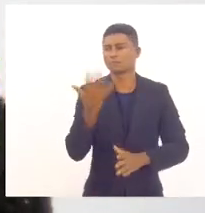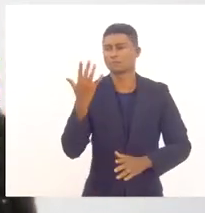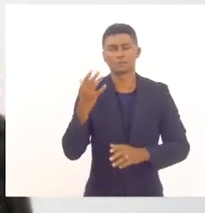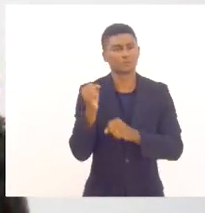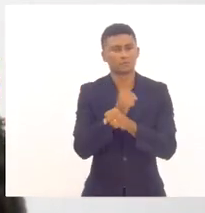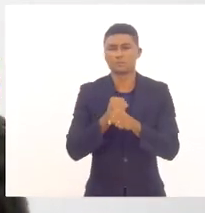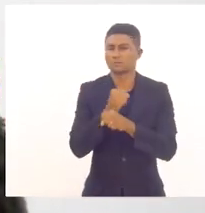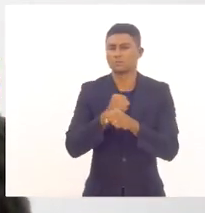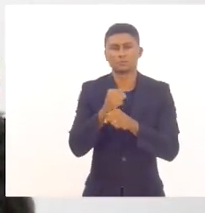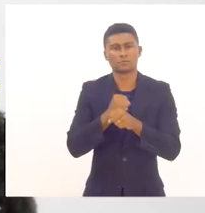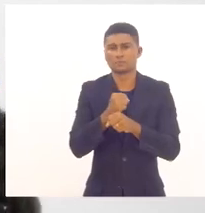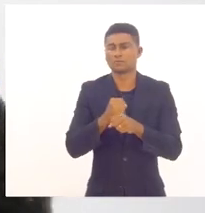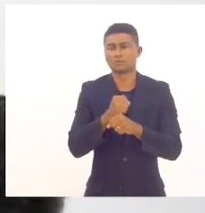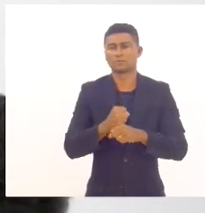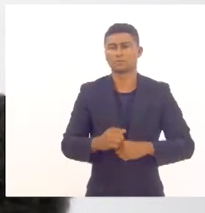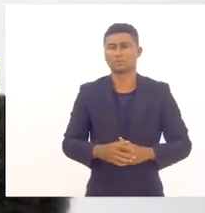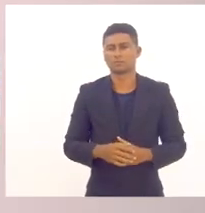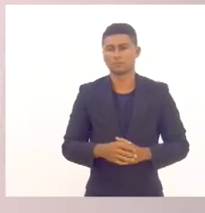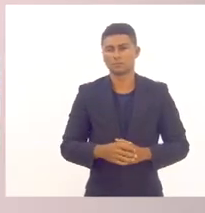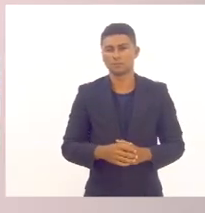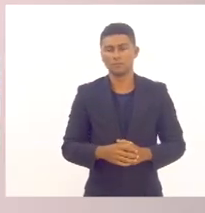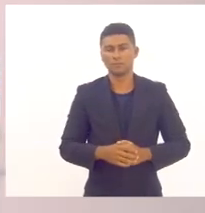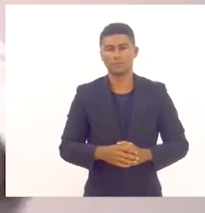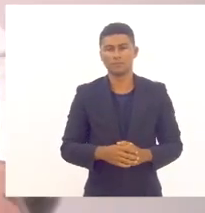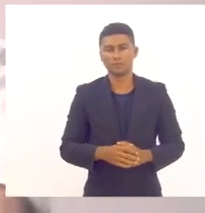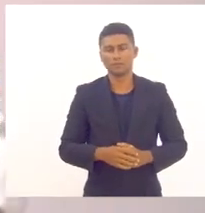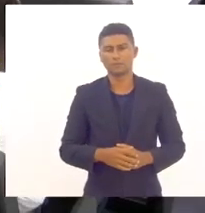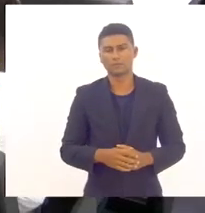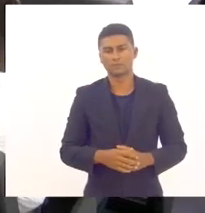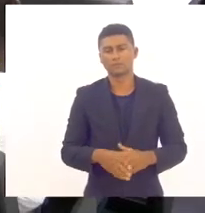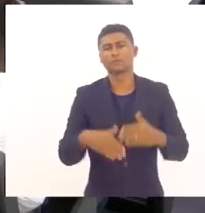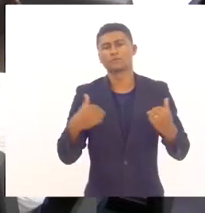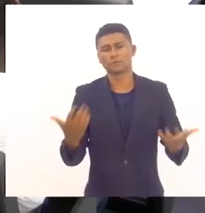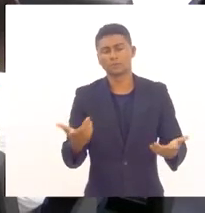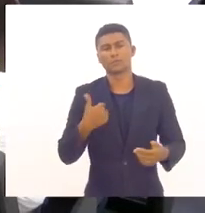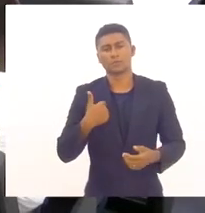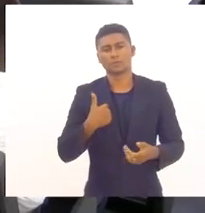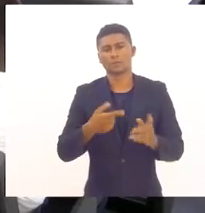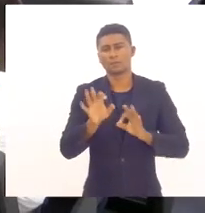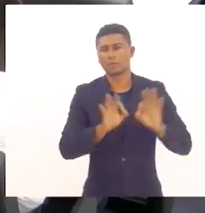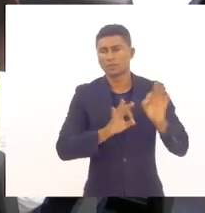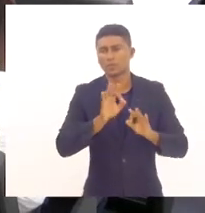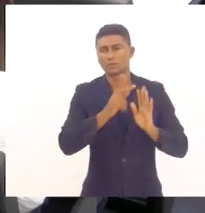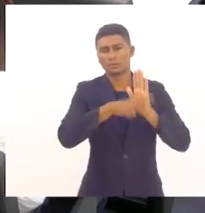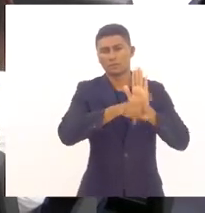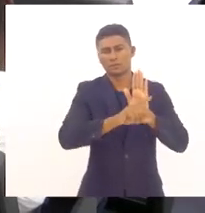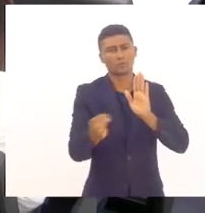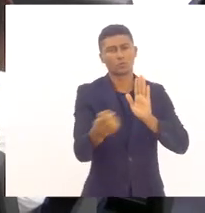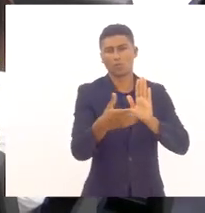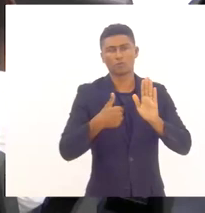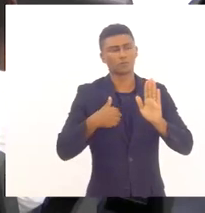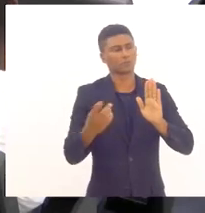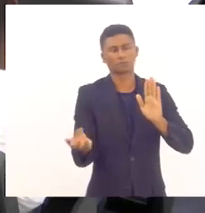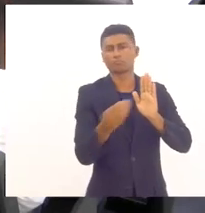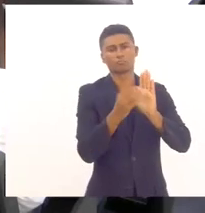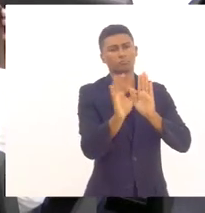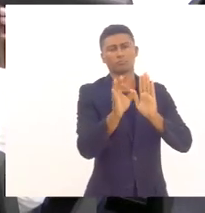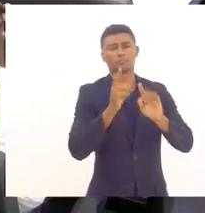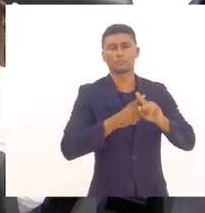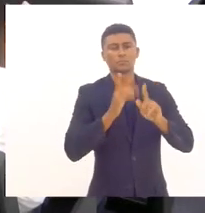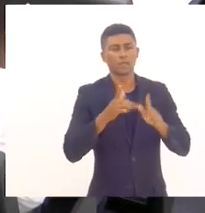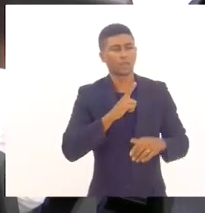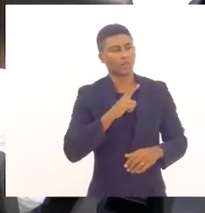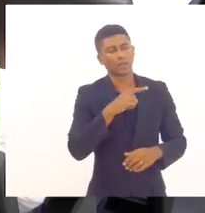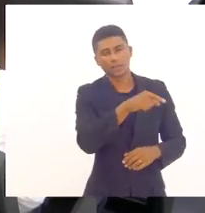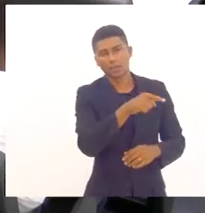tempo. Eu não vou bancar... Tenta dar uma funilada. É, eu não vou bancar projeto novo quando se tem um monte já antigo lá. Então o que a gente tem que fazer